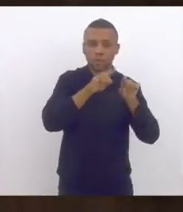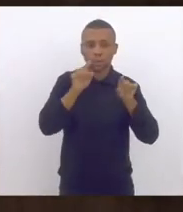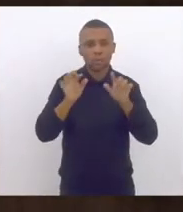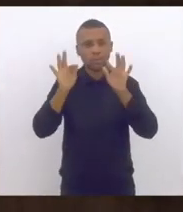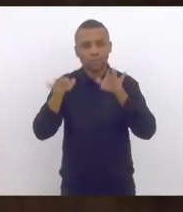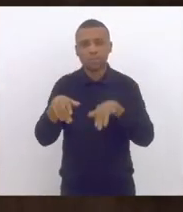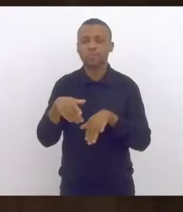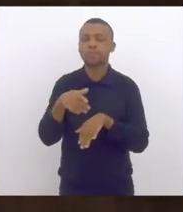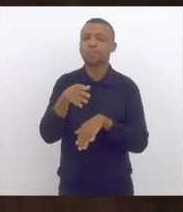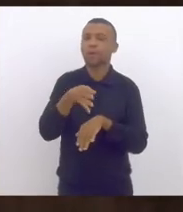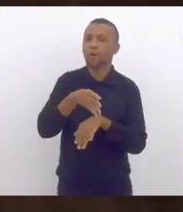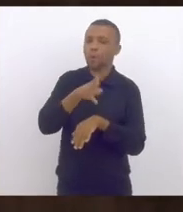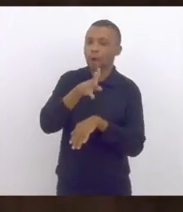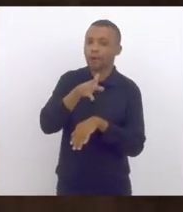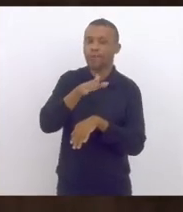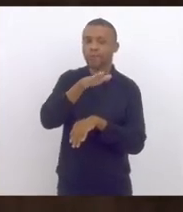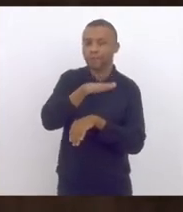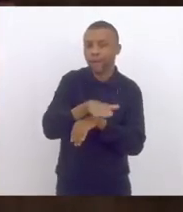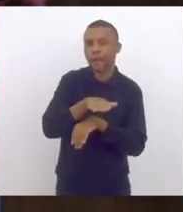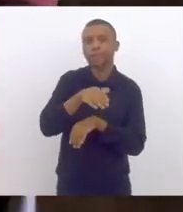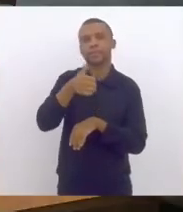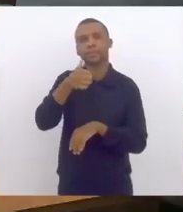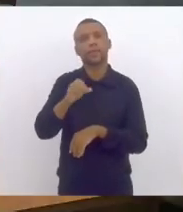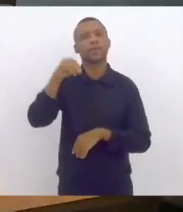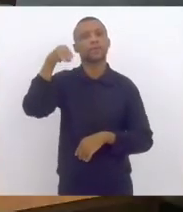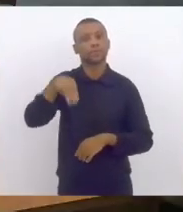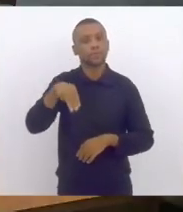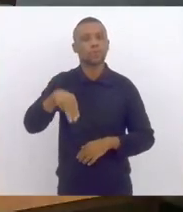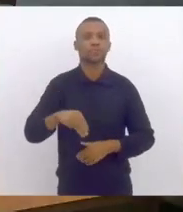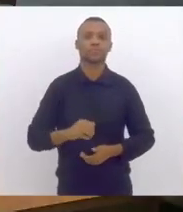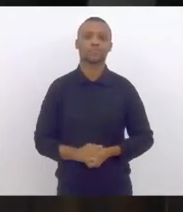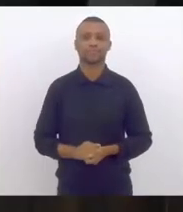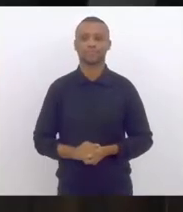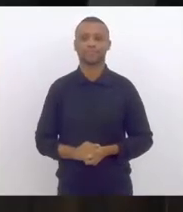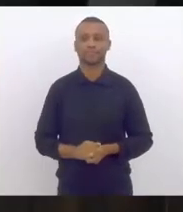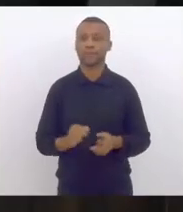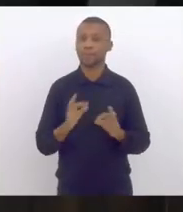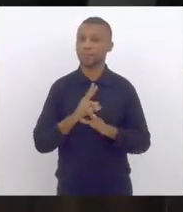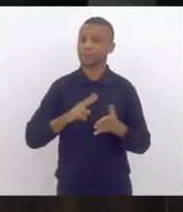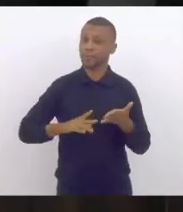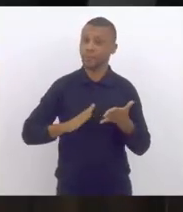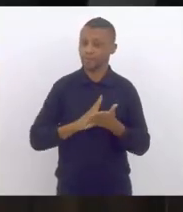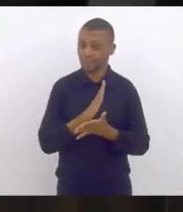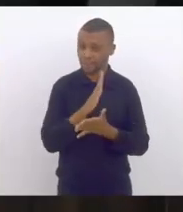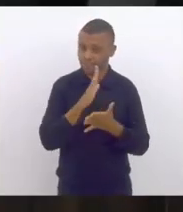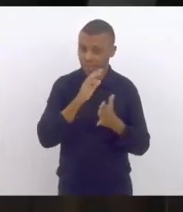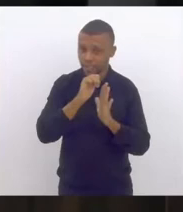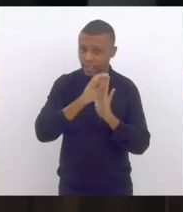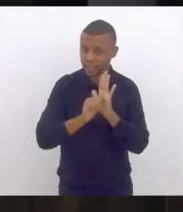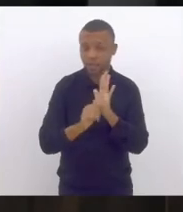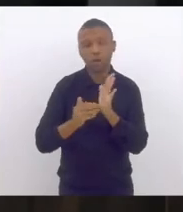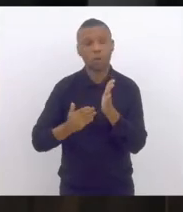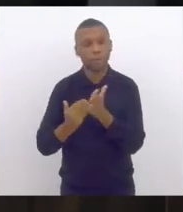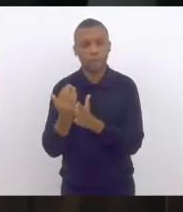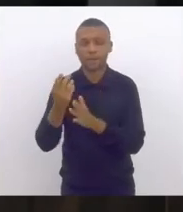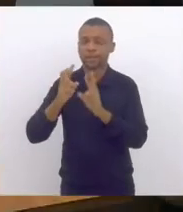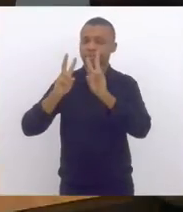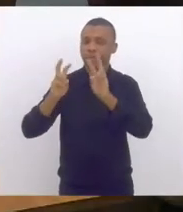às 16 horas e 10 minutos. E daí, aprovada a ata, passa-se a ordem da primeira sessão.